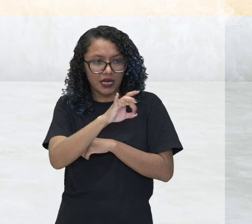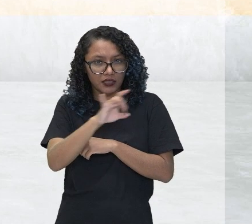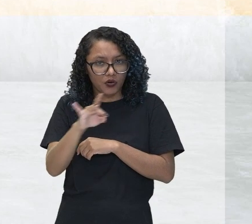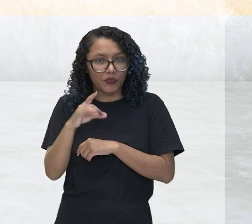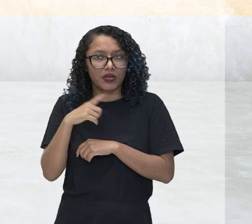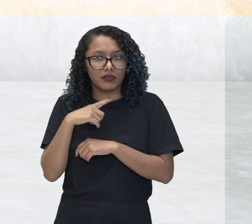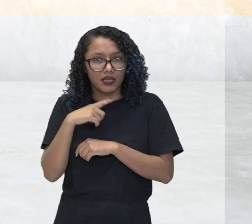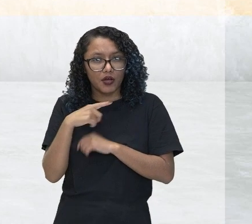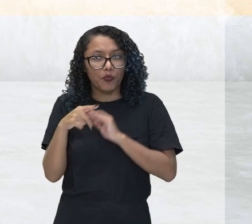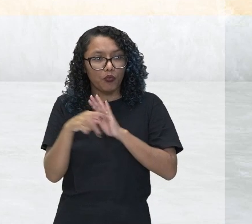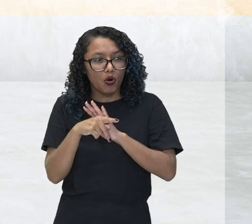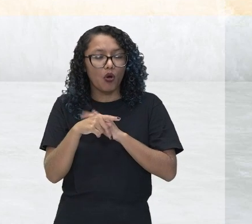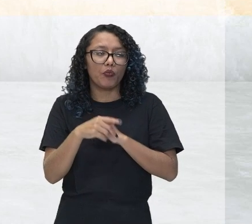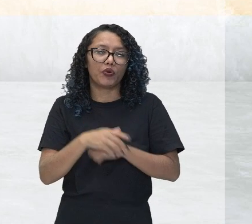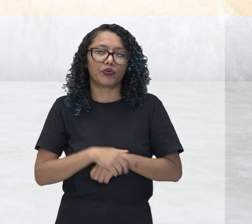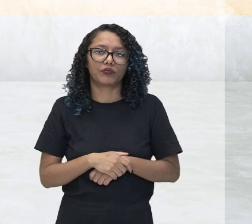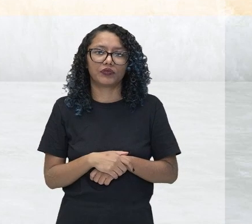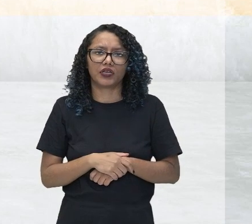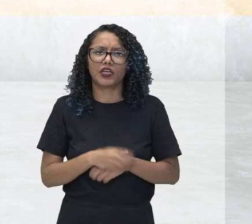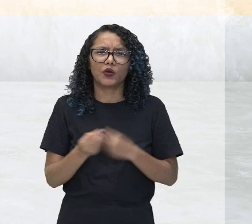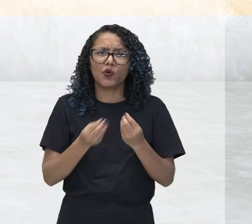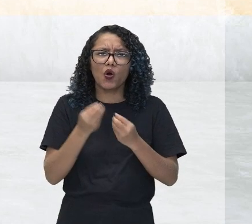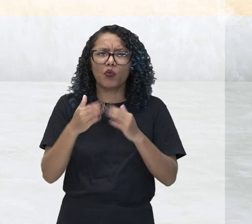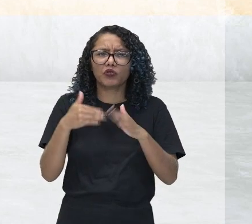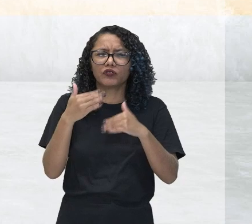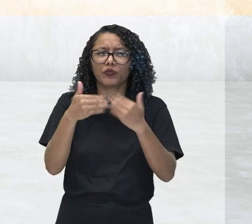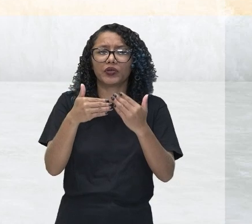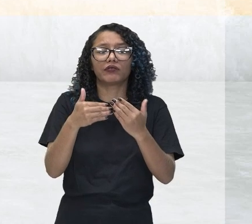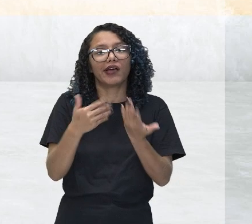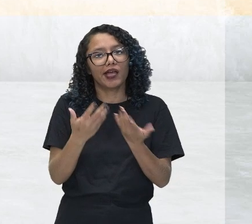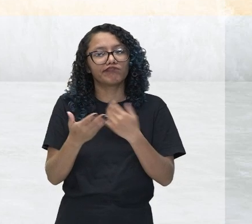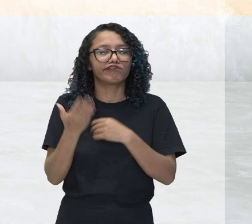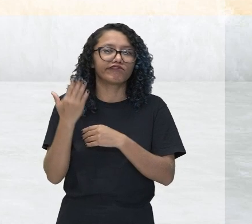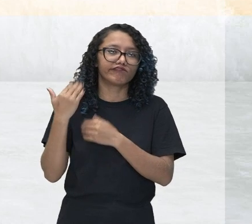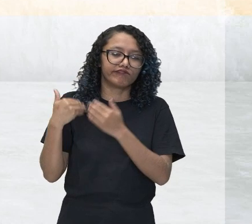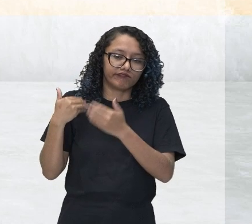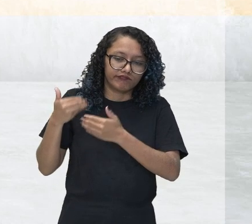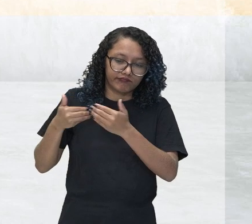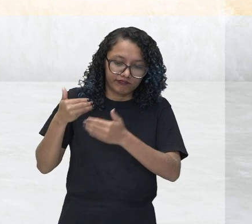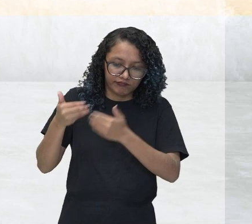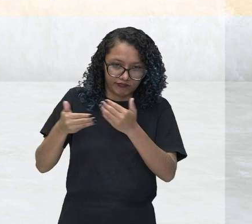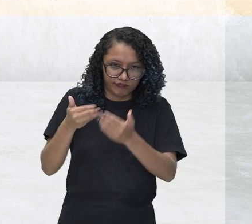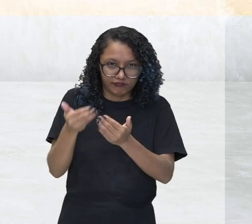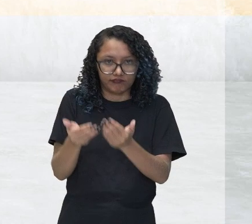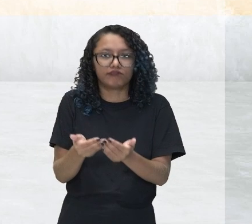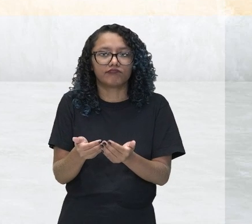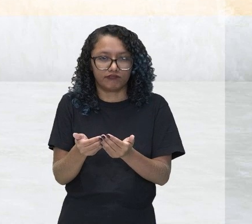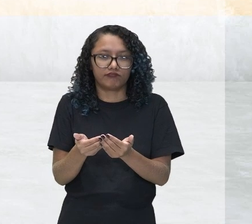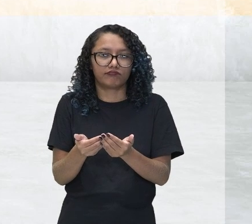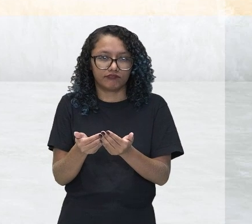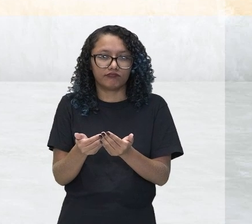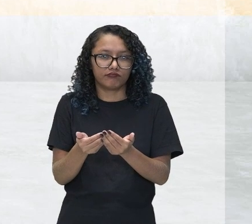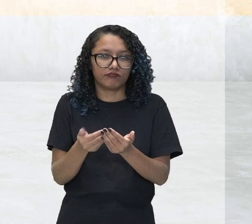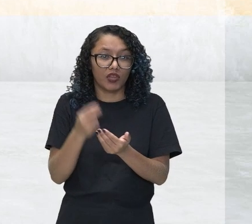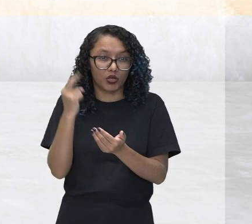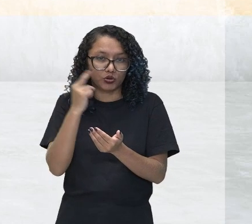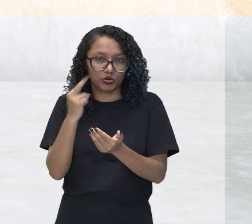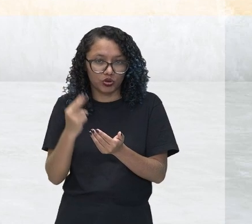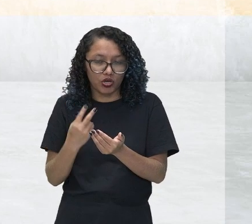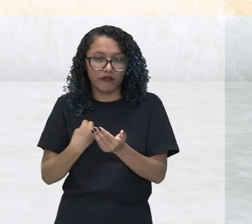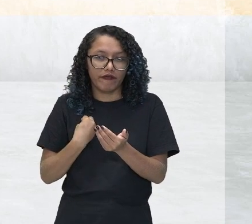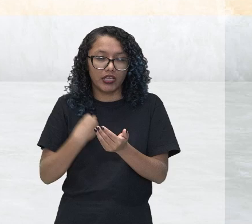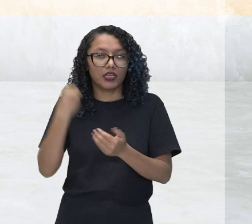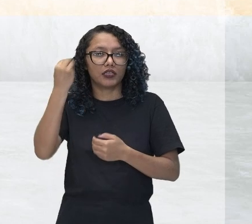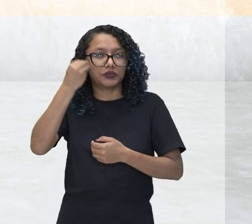construído como? De que maneira? Na história, uma história de vida da pessoa, enquanto uma pessoa